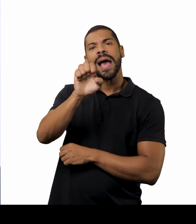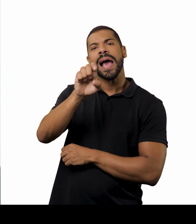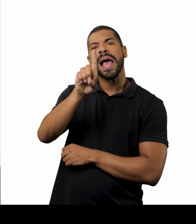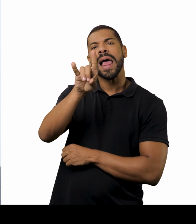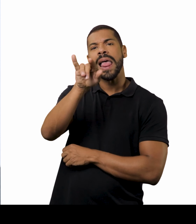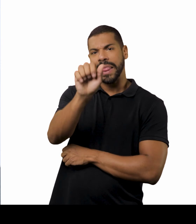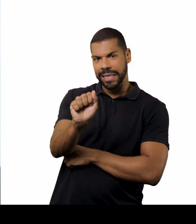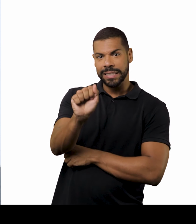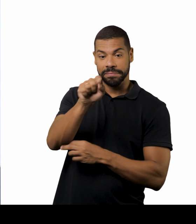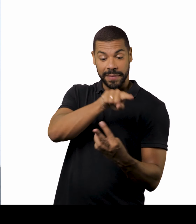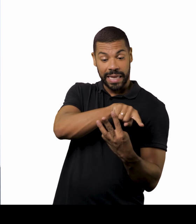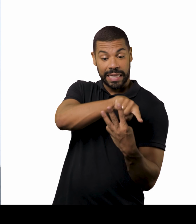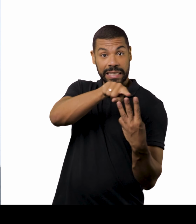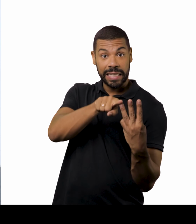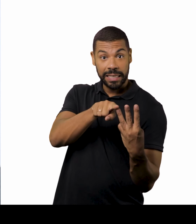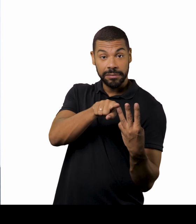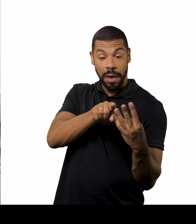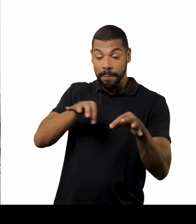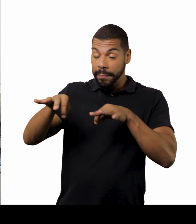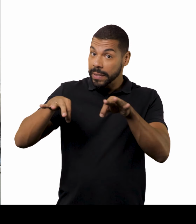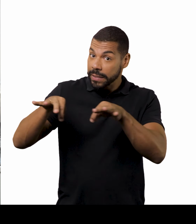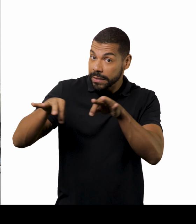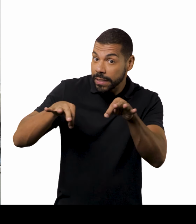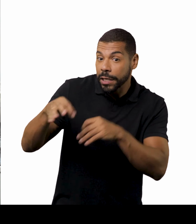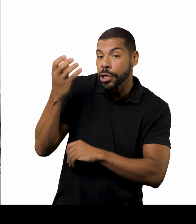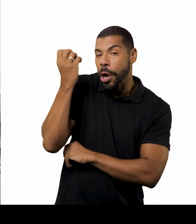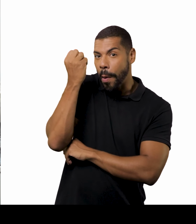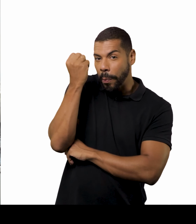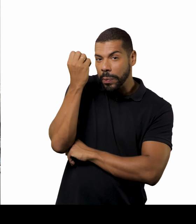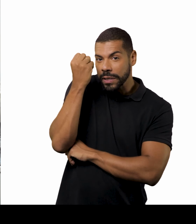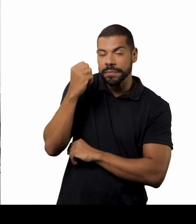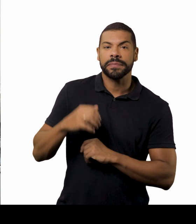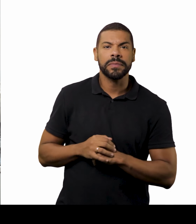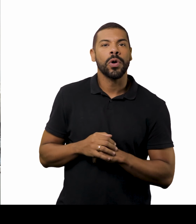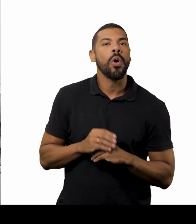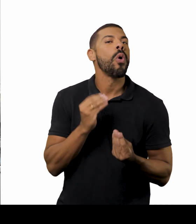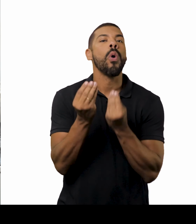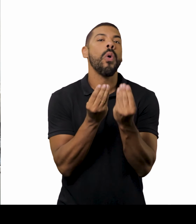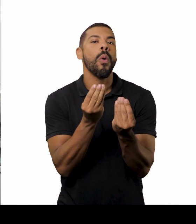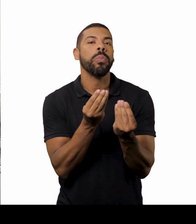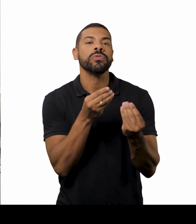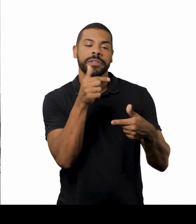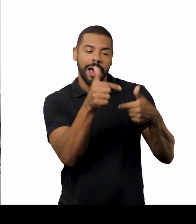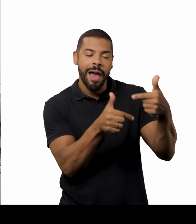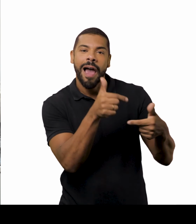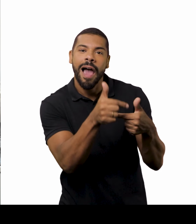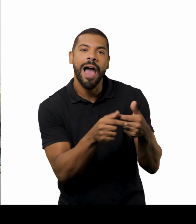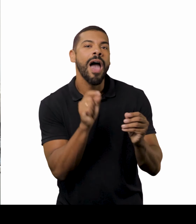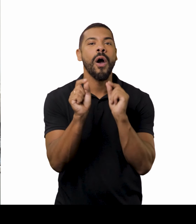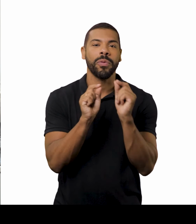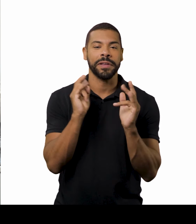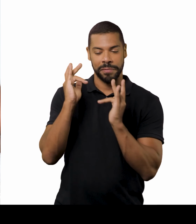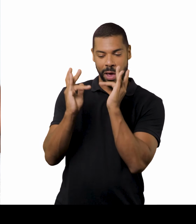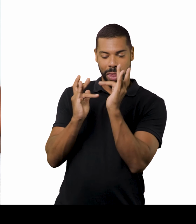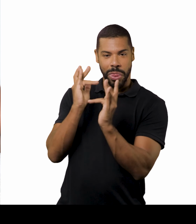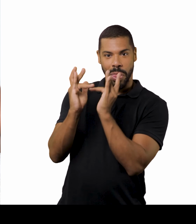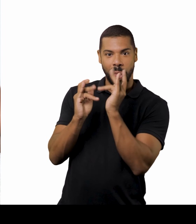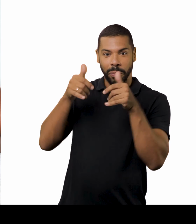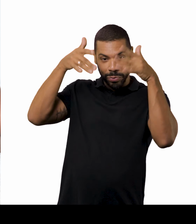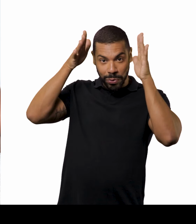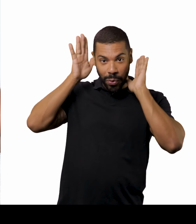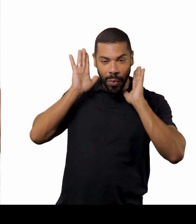são esses três materiais, né? Sim. E a gente faz essa correlação com o trabalho da Lídia de ter as noivas, de ter o tule, de trabalhar